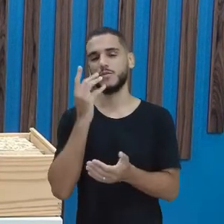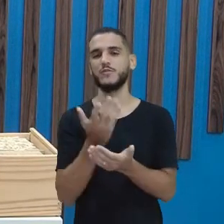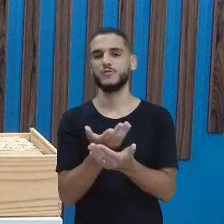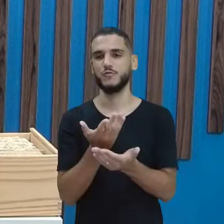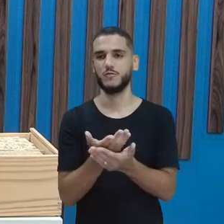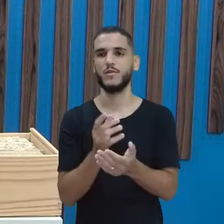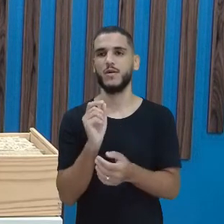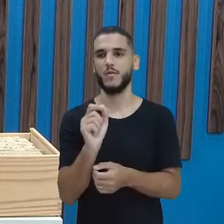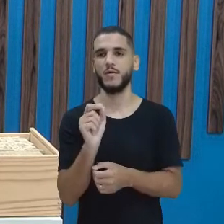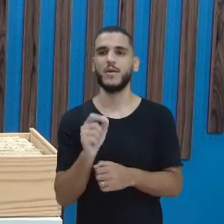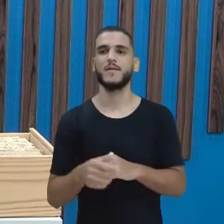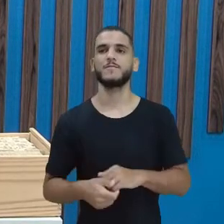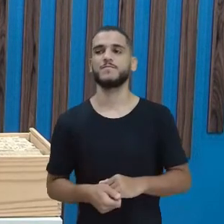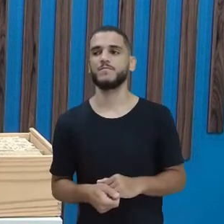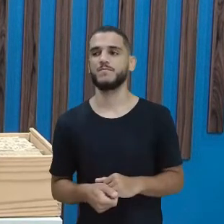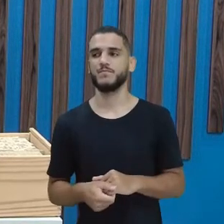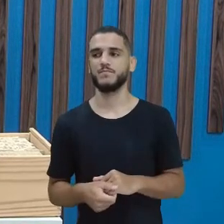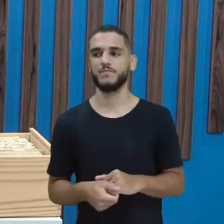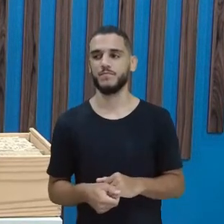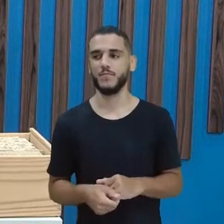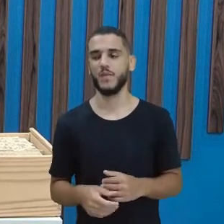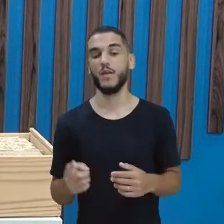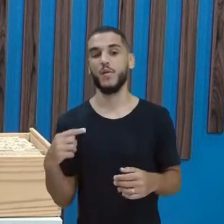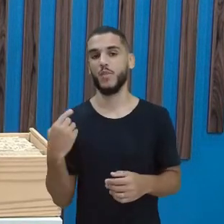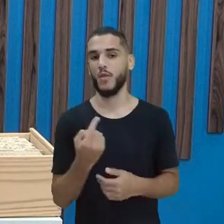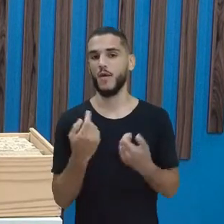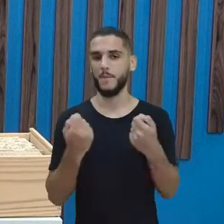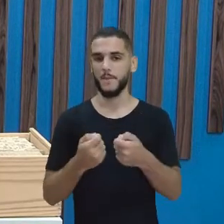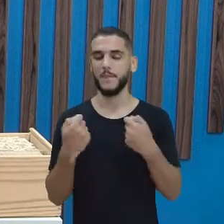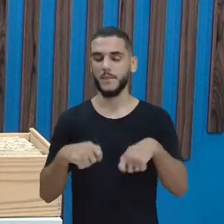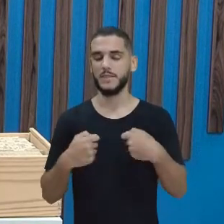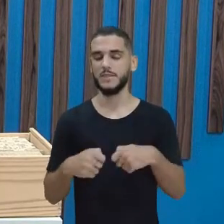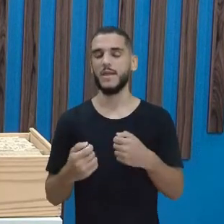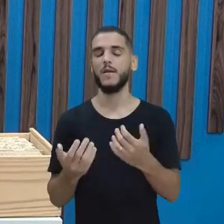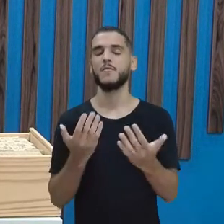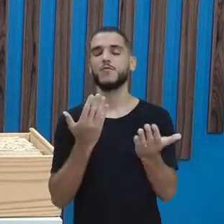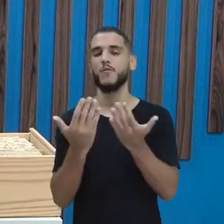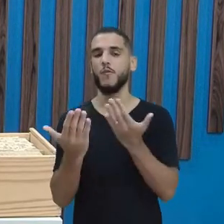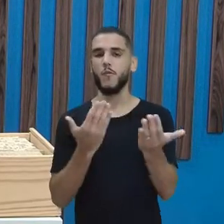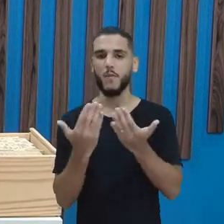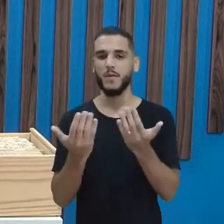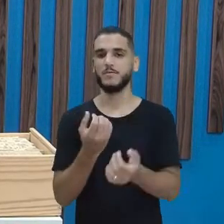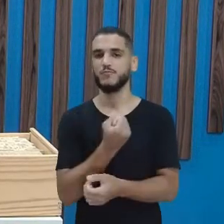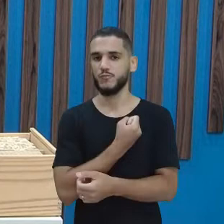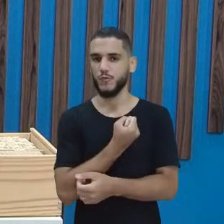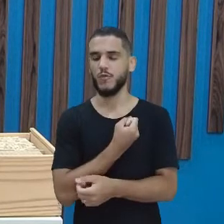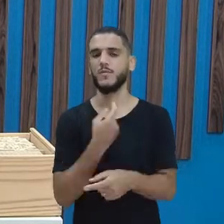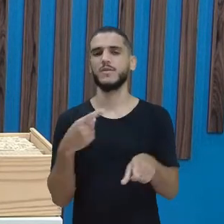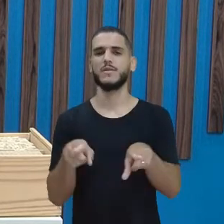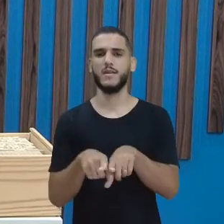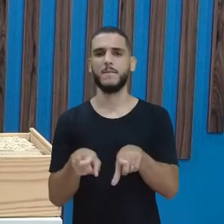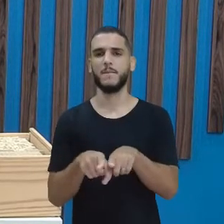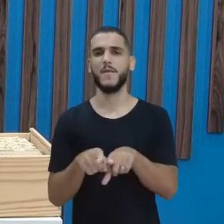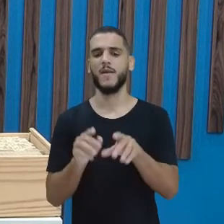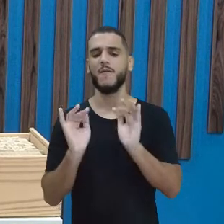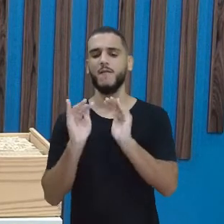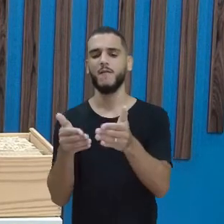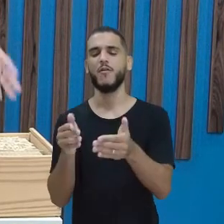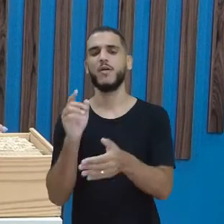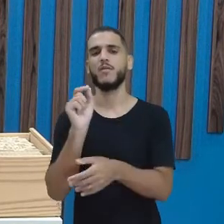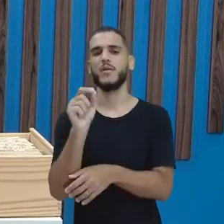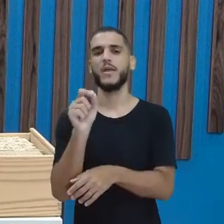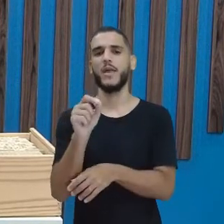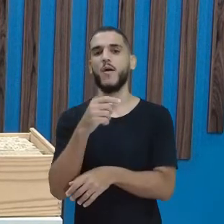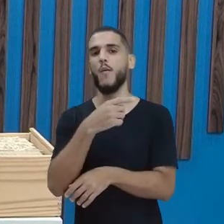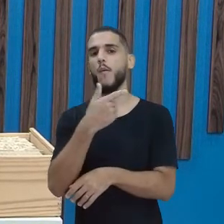tá certo? A gente vai fazer a comparação de números, né? Vamos trabalhar um pouquinho mais, vendo outras